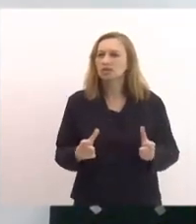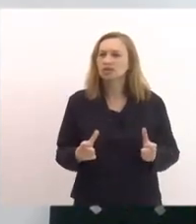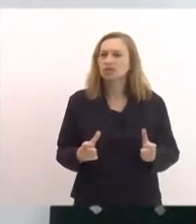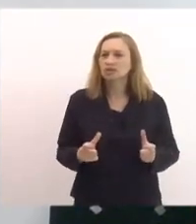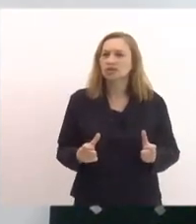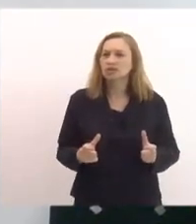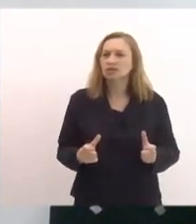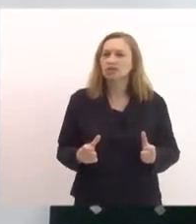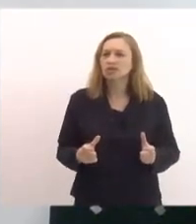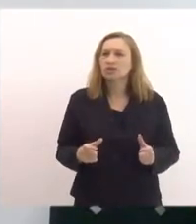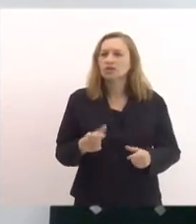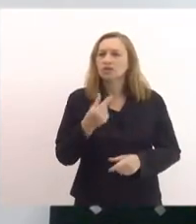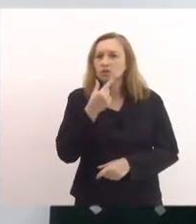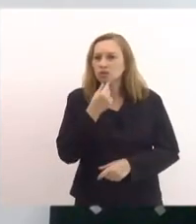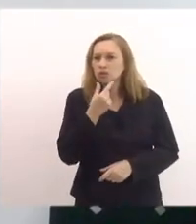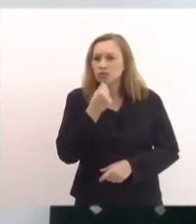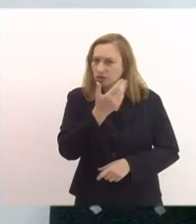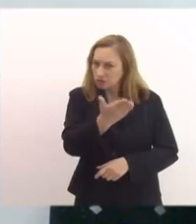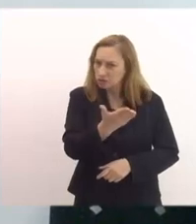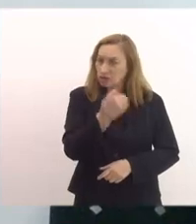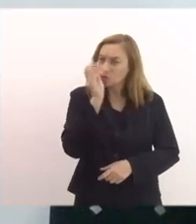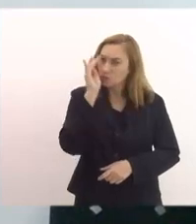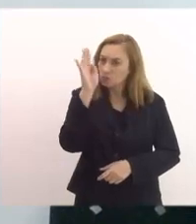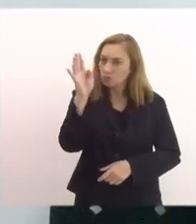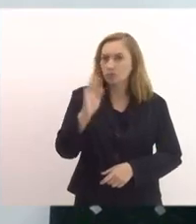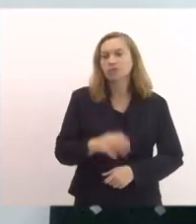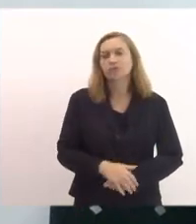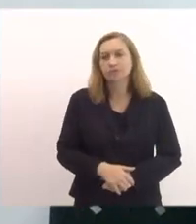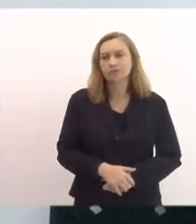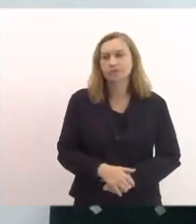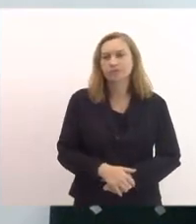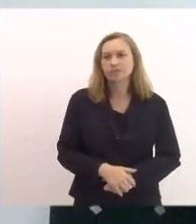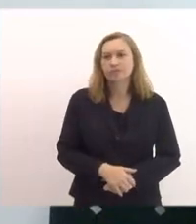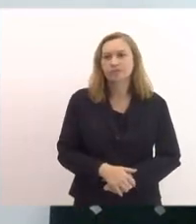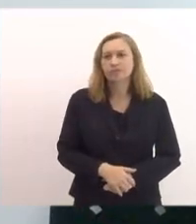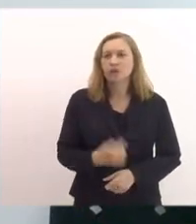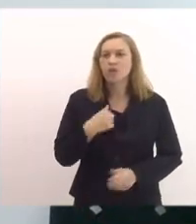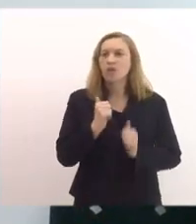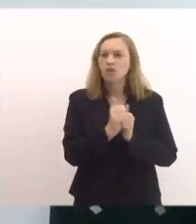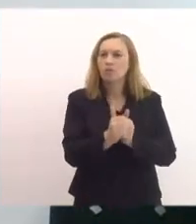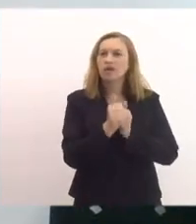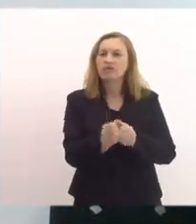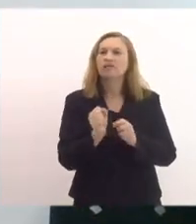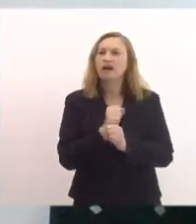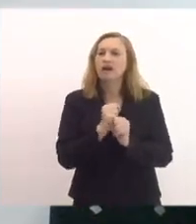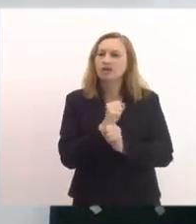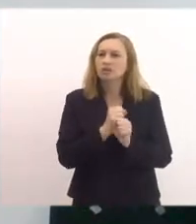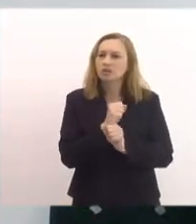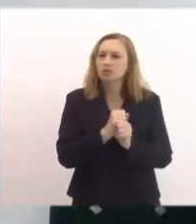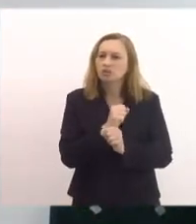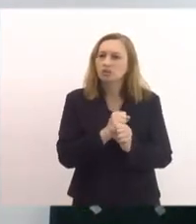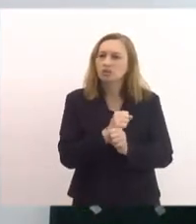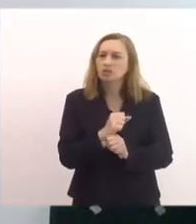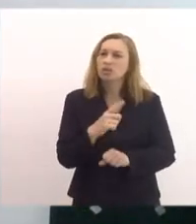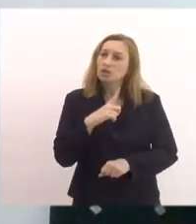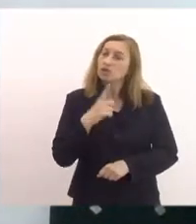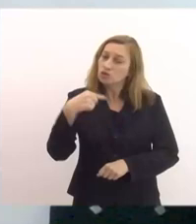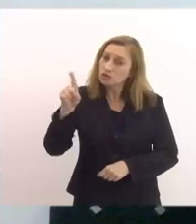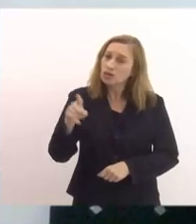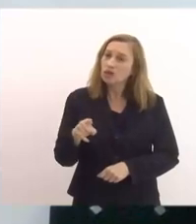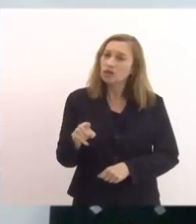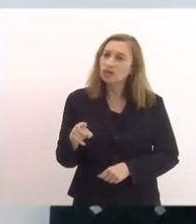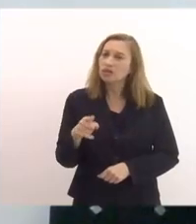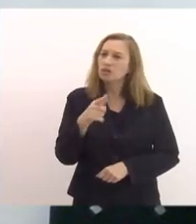velocidade que esses garotos, né? Um sonho, né? Que eu estou acompanhando há muito tempo, que eu tive lá.